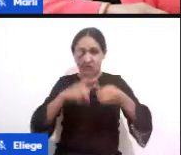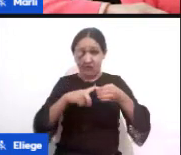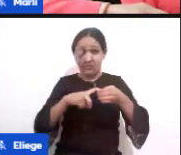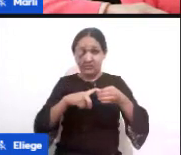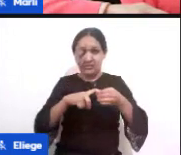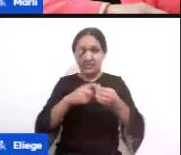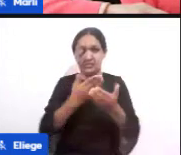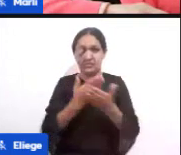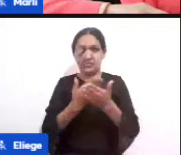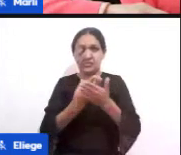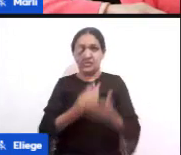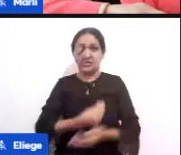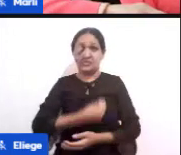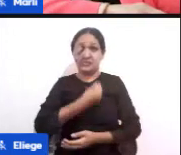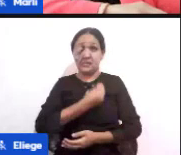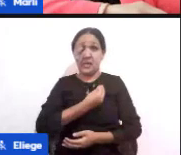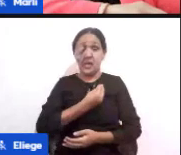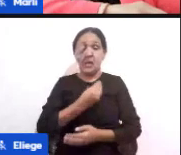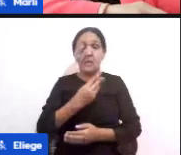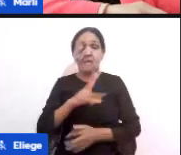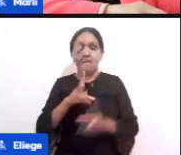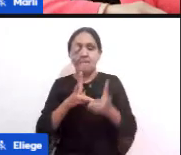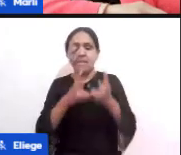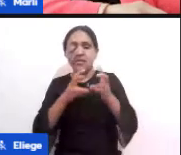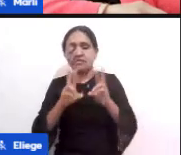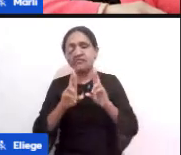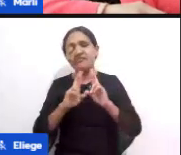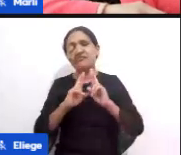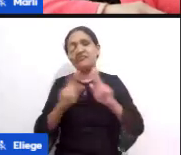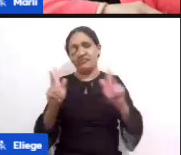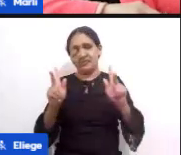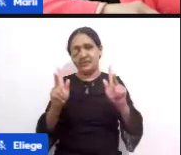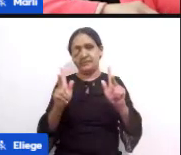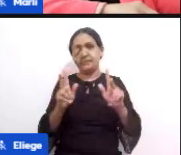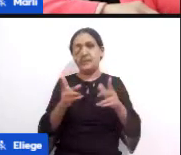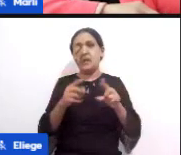totalmente heterogêneo. Mas nós vamos conversar mais